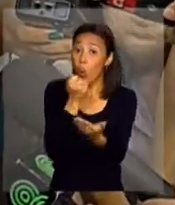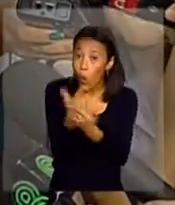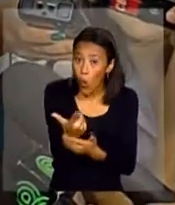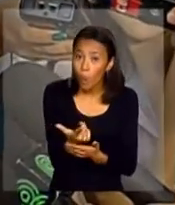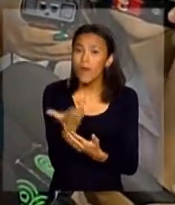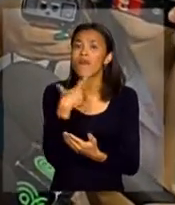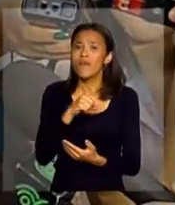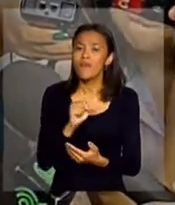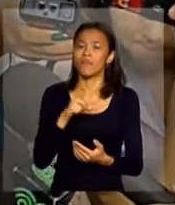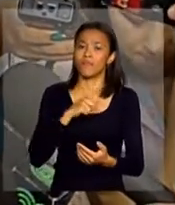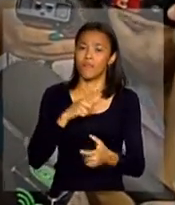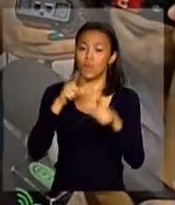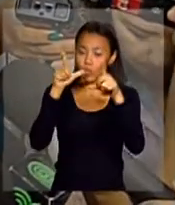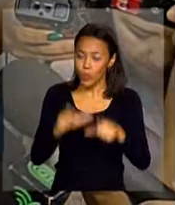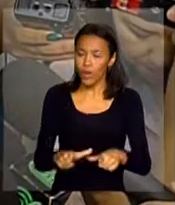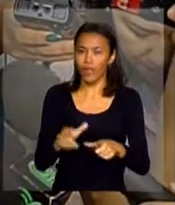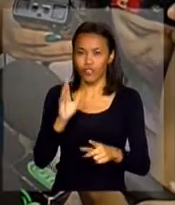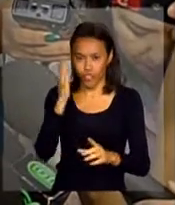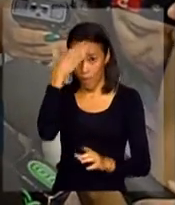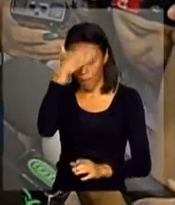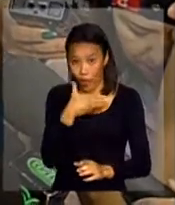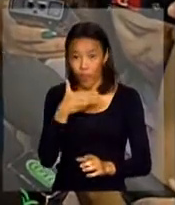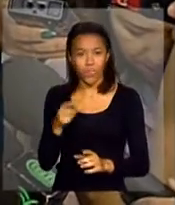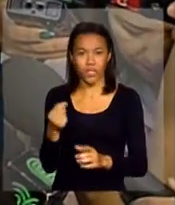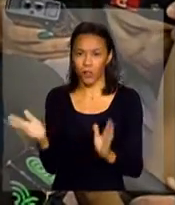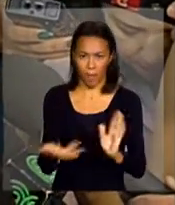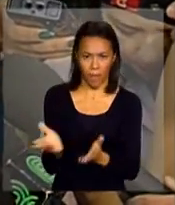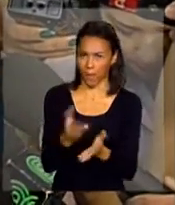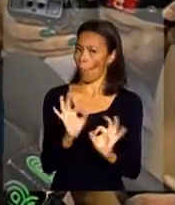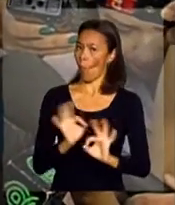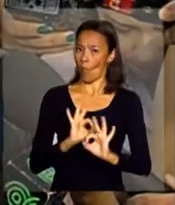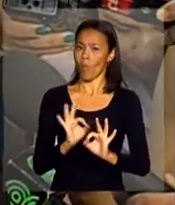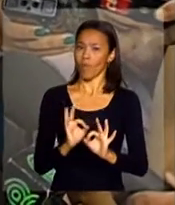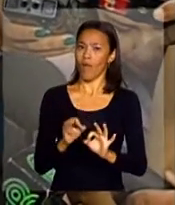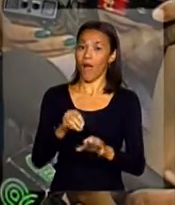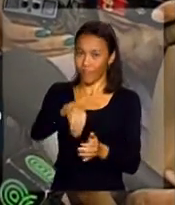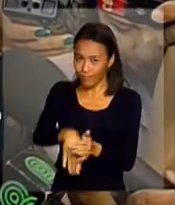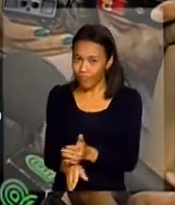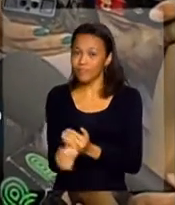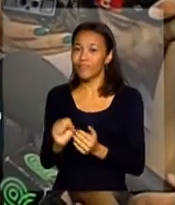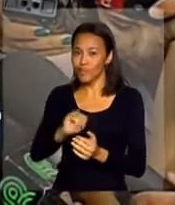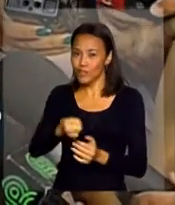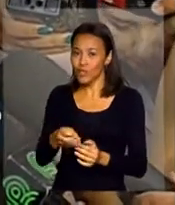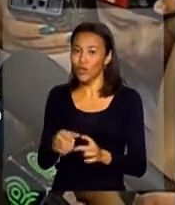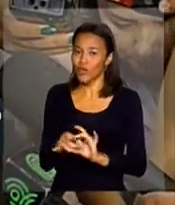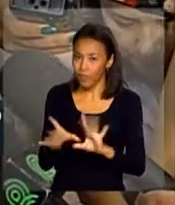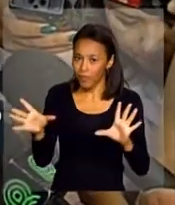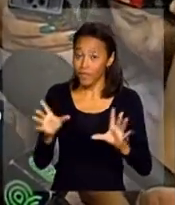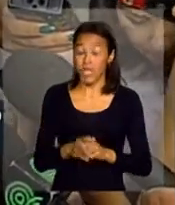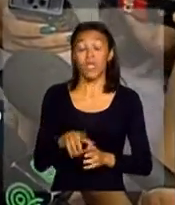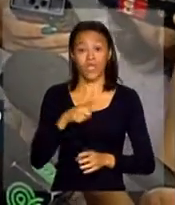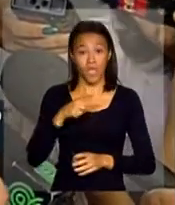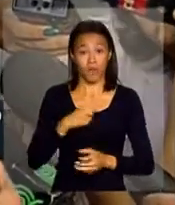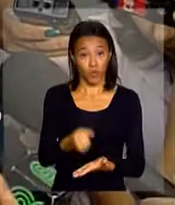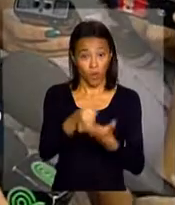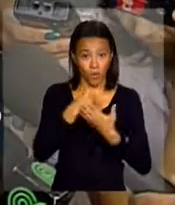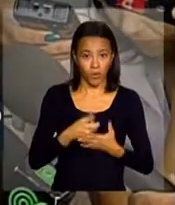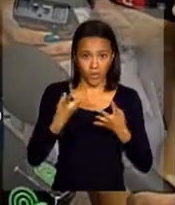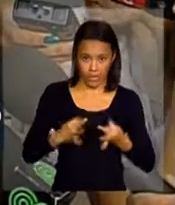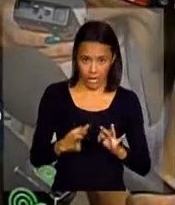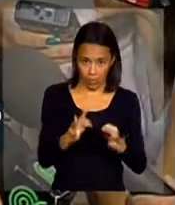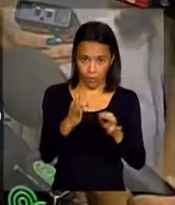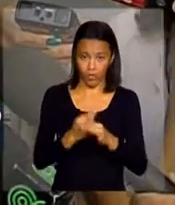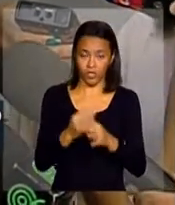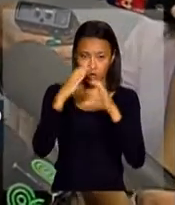de quem tem a origem comprovada que não está desmatando. Então, na medida em que nós avançamos com o conhecimento, com a tecnologia de monitoramento e com